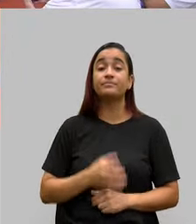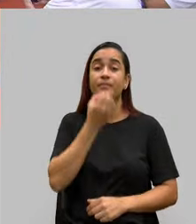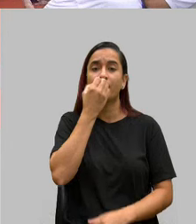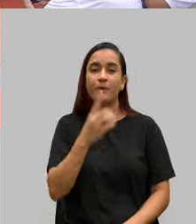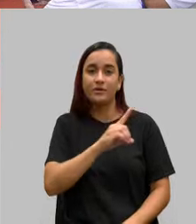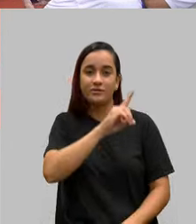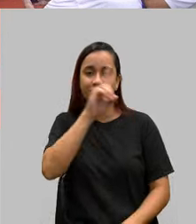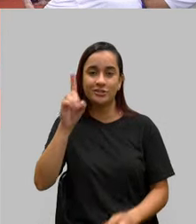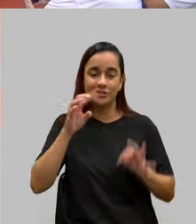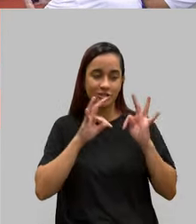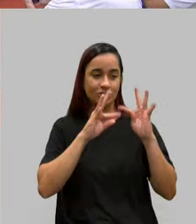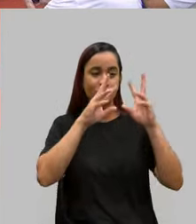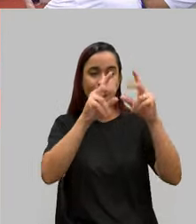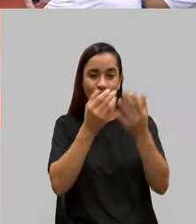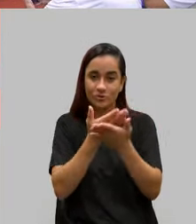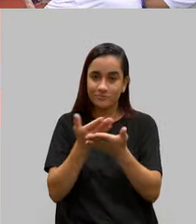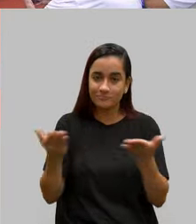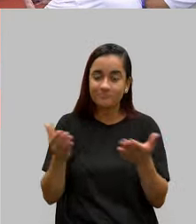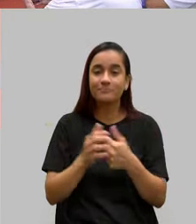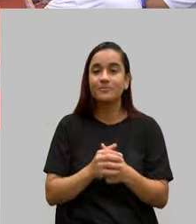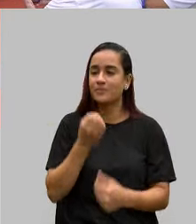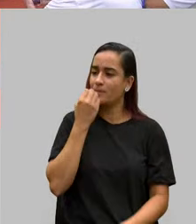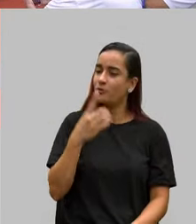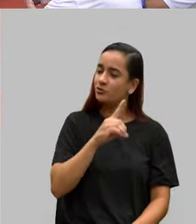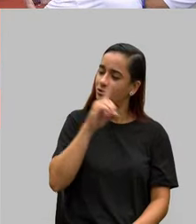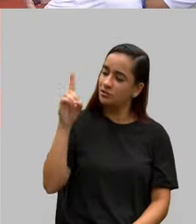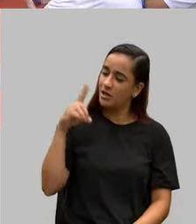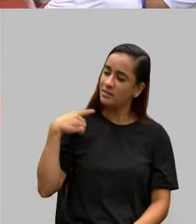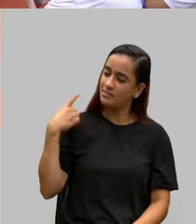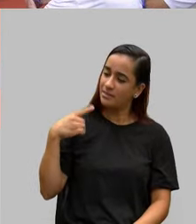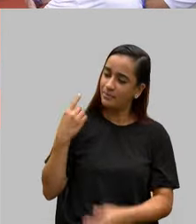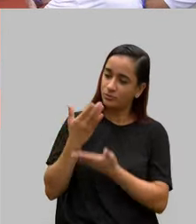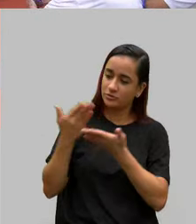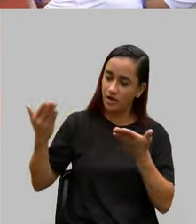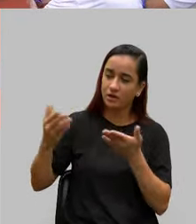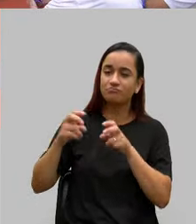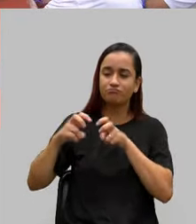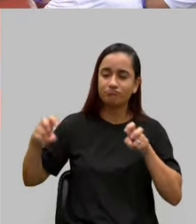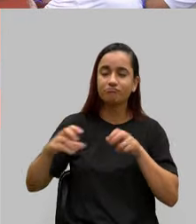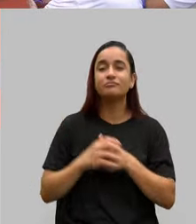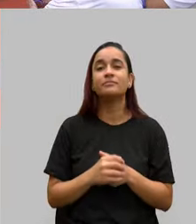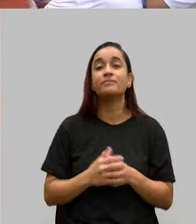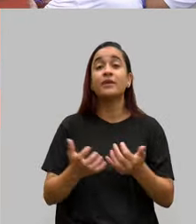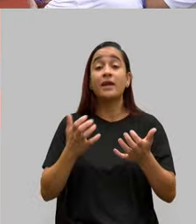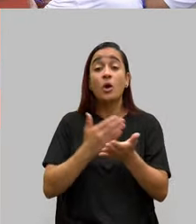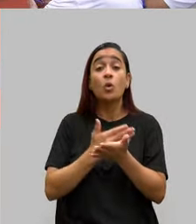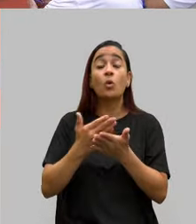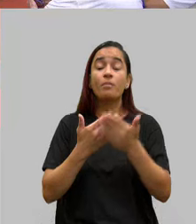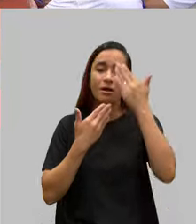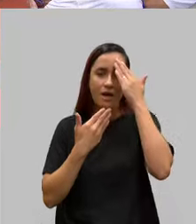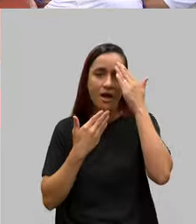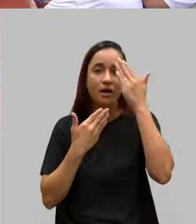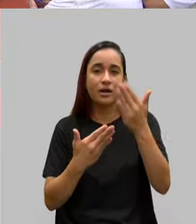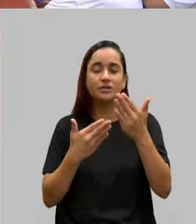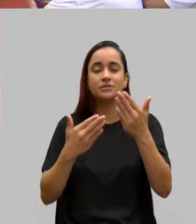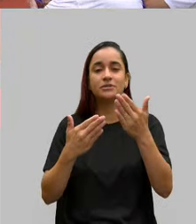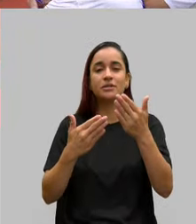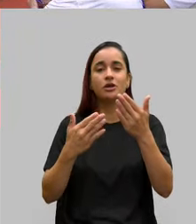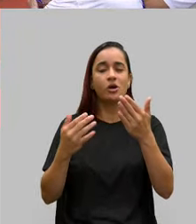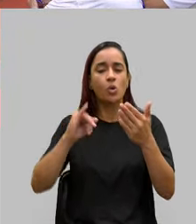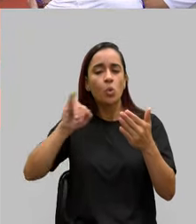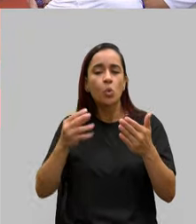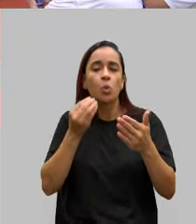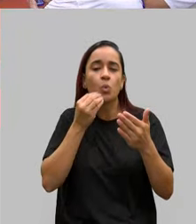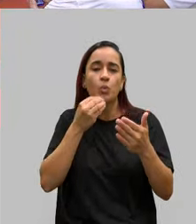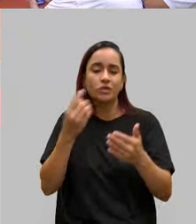a todas Bom dia deputados queria começar agradecendo a oportunidade de estar aqui né representando a secretaria de